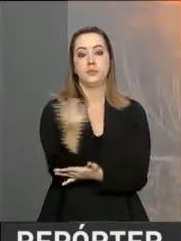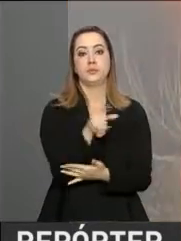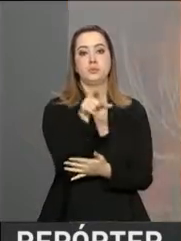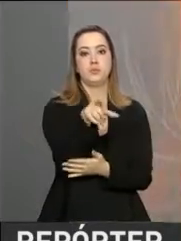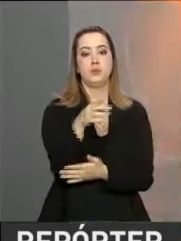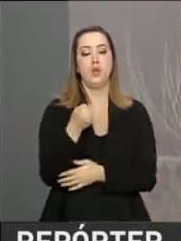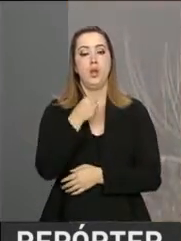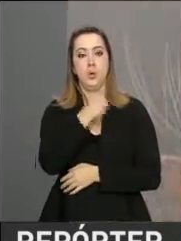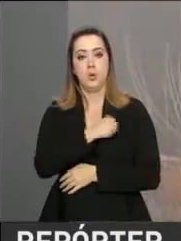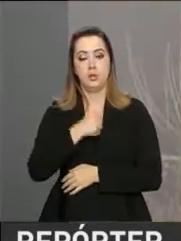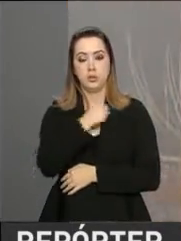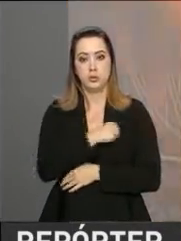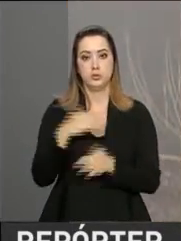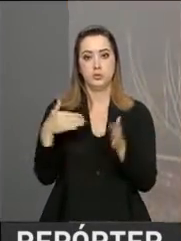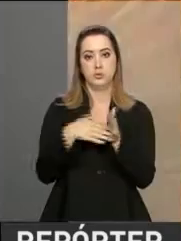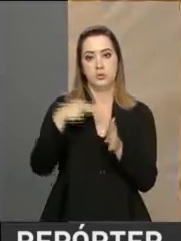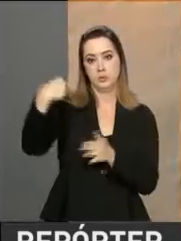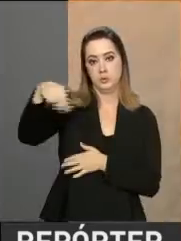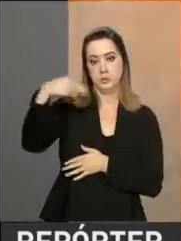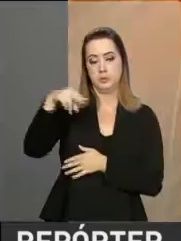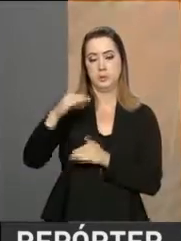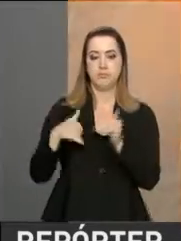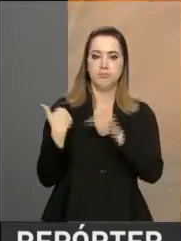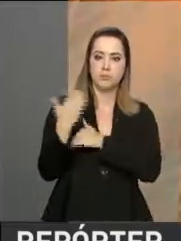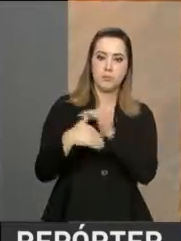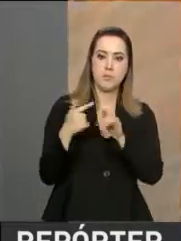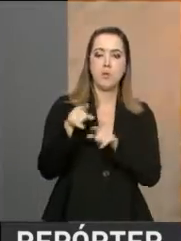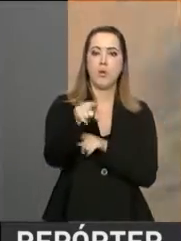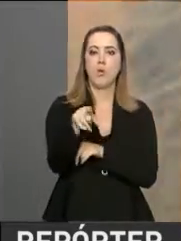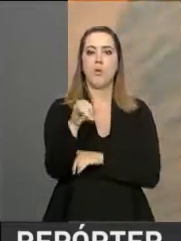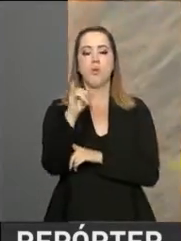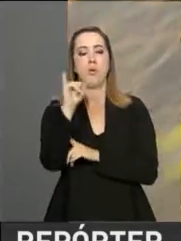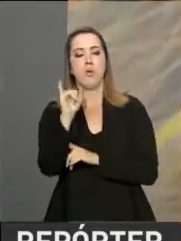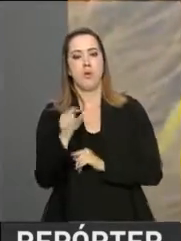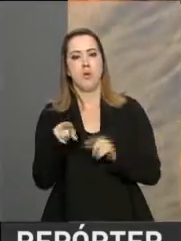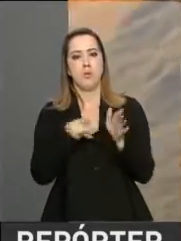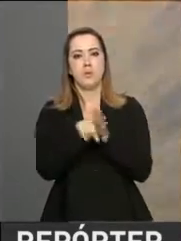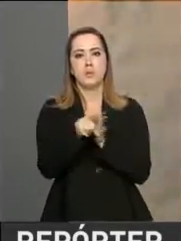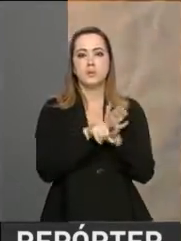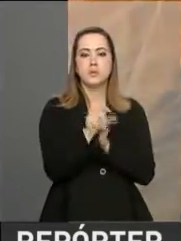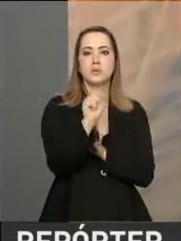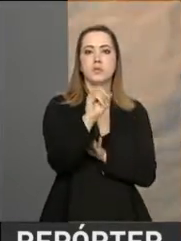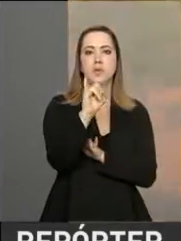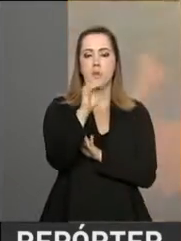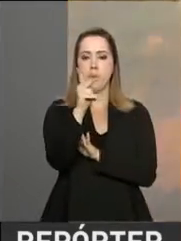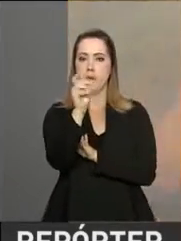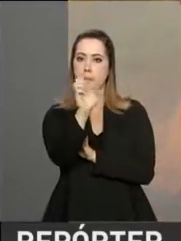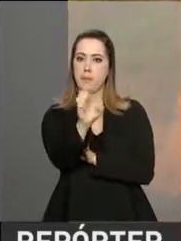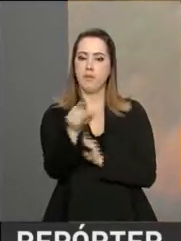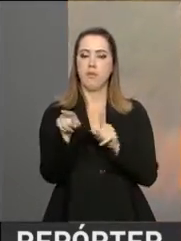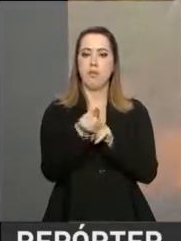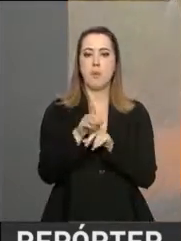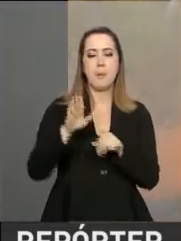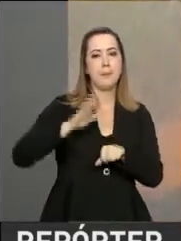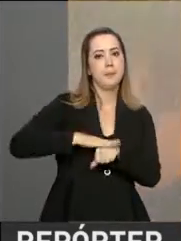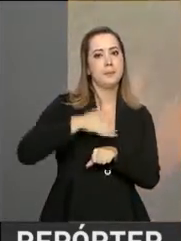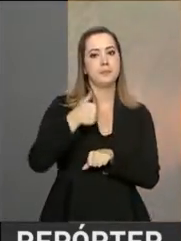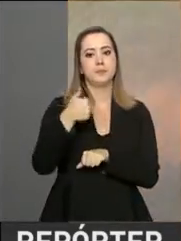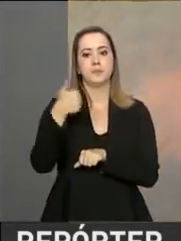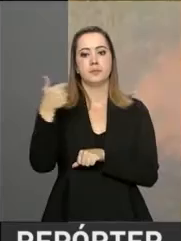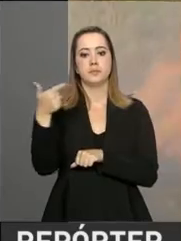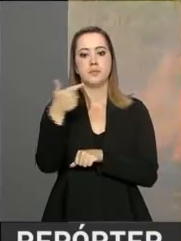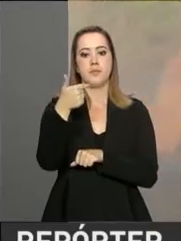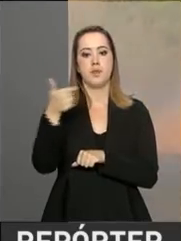o mais crítico do ano para incêndios florestais de acordo com o instituto nacional de pesquisas espaciais o inpe mais de 112 mil incêndios